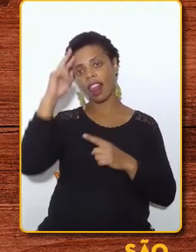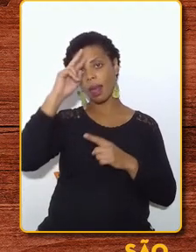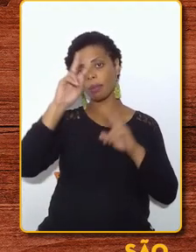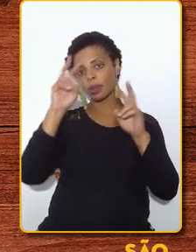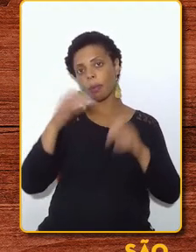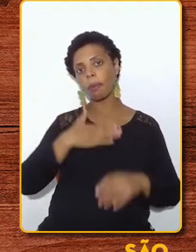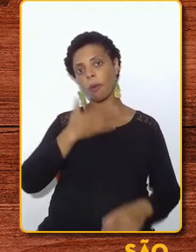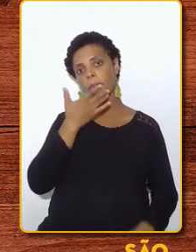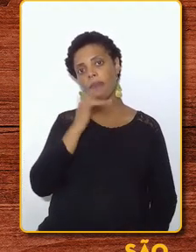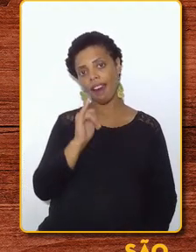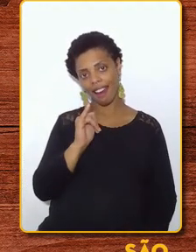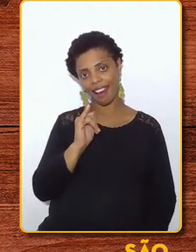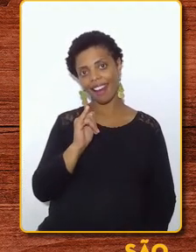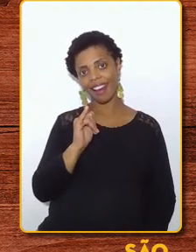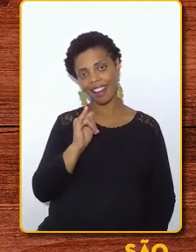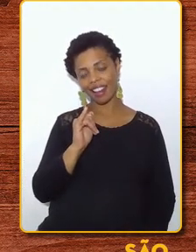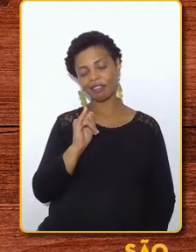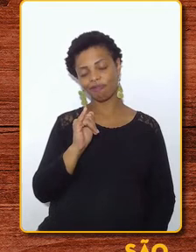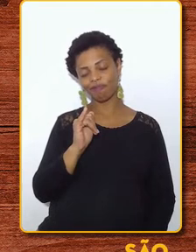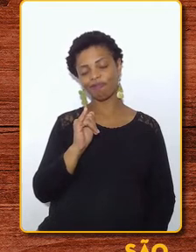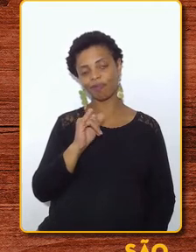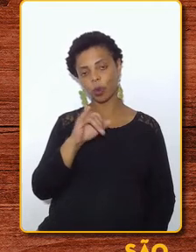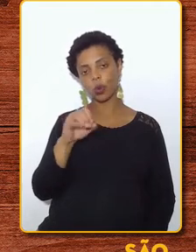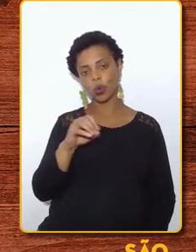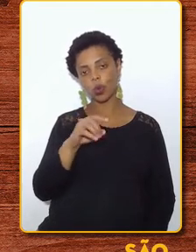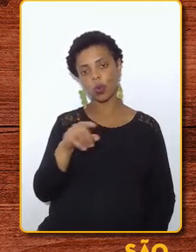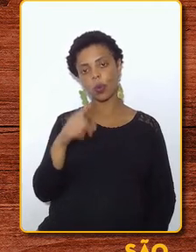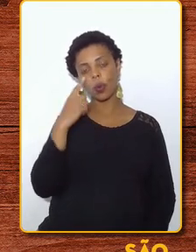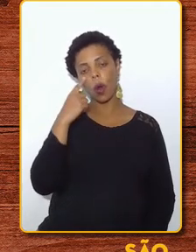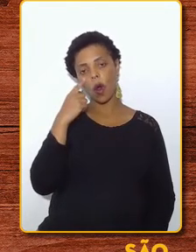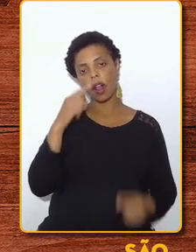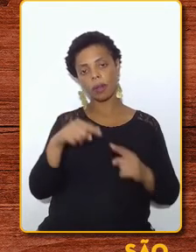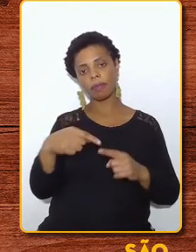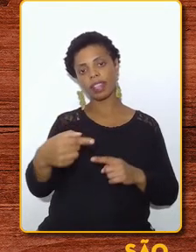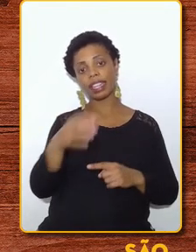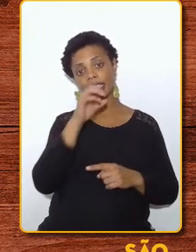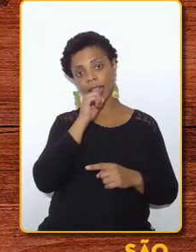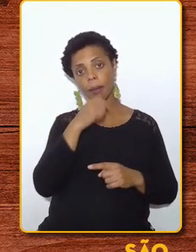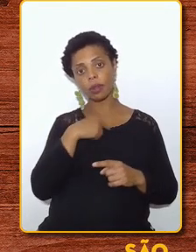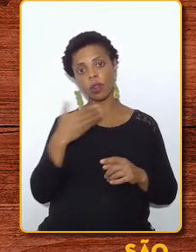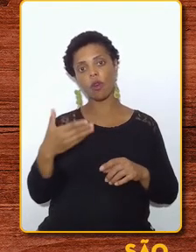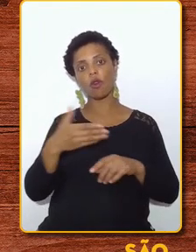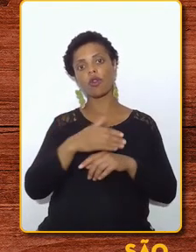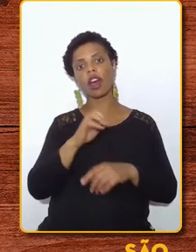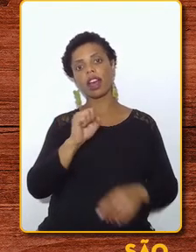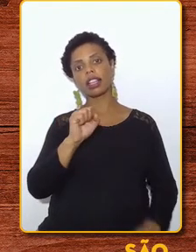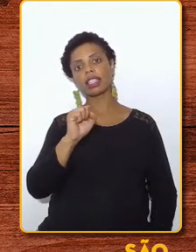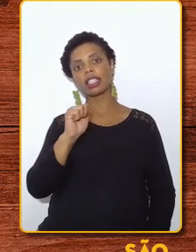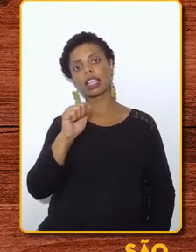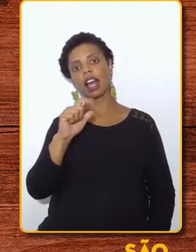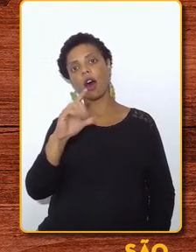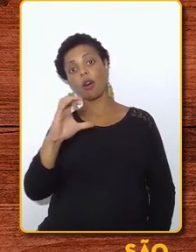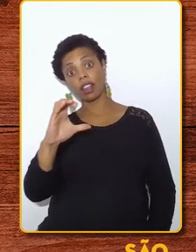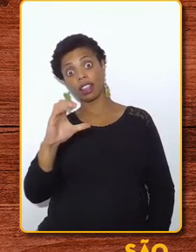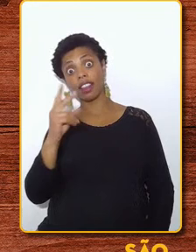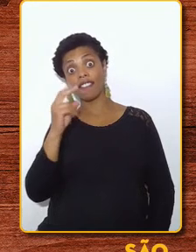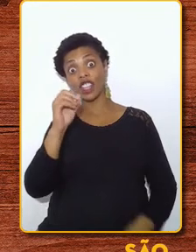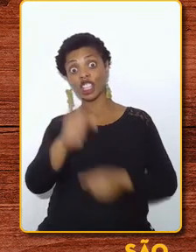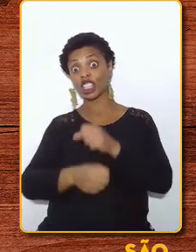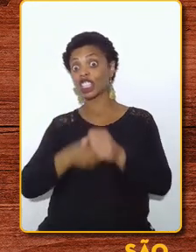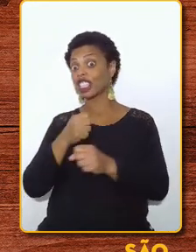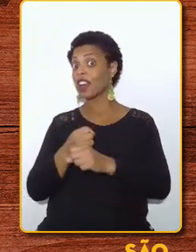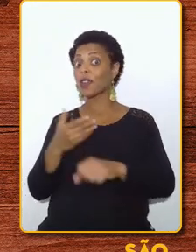João, eu sábado volto à Esalq depois de 20 anos para